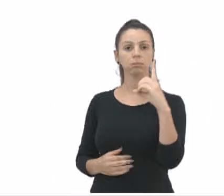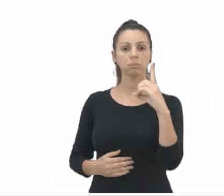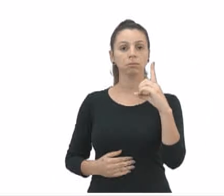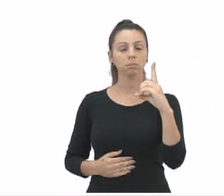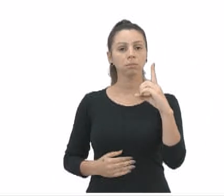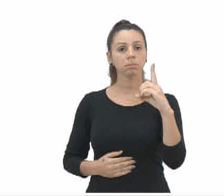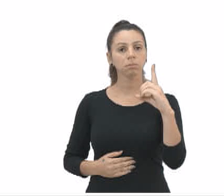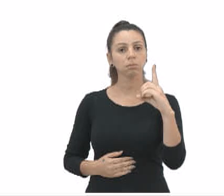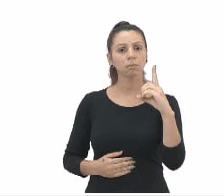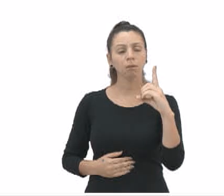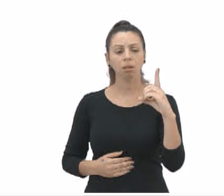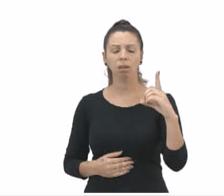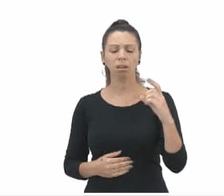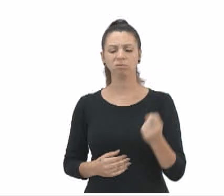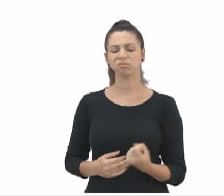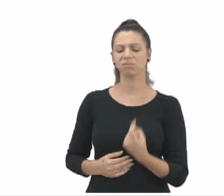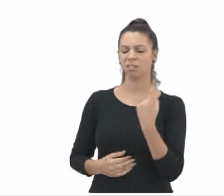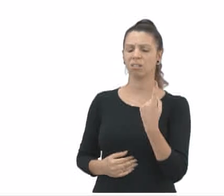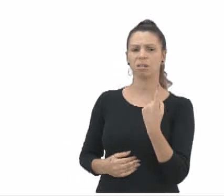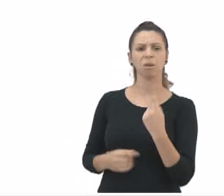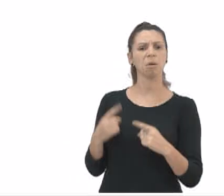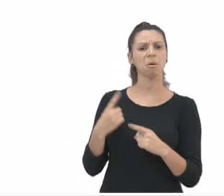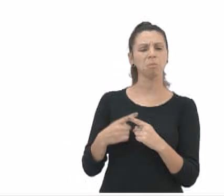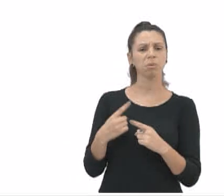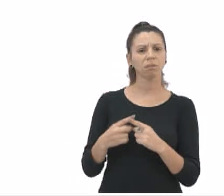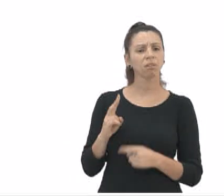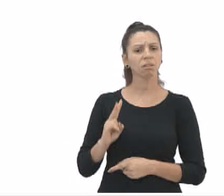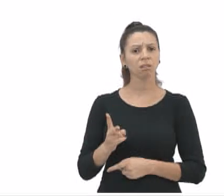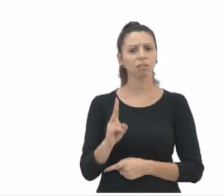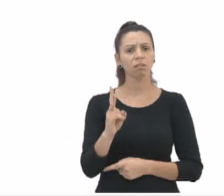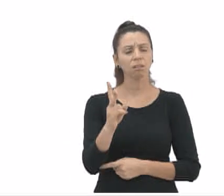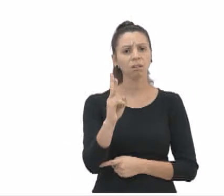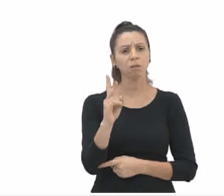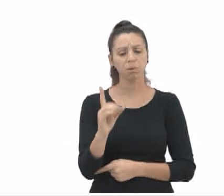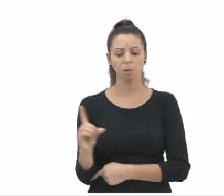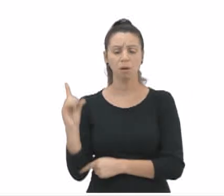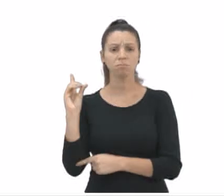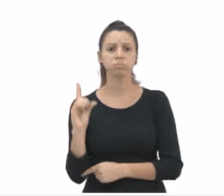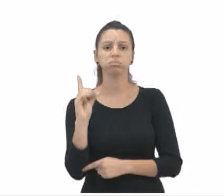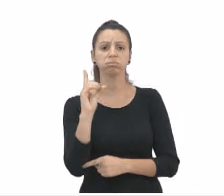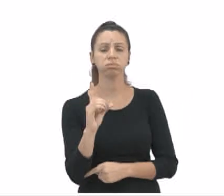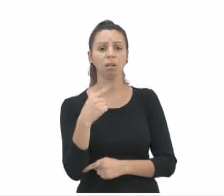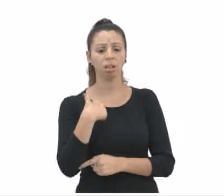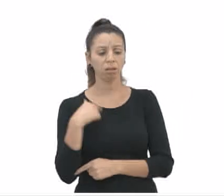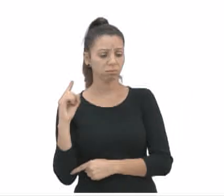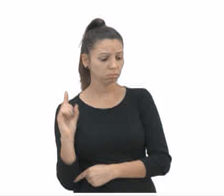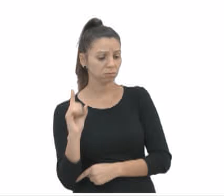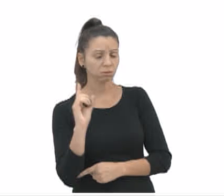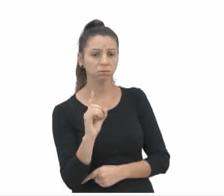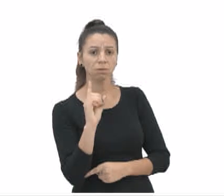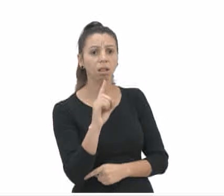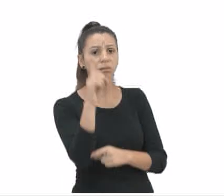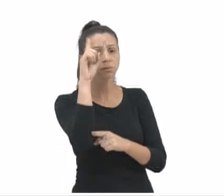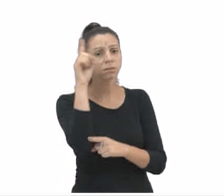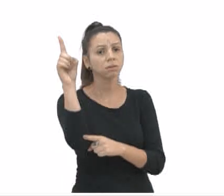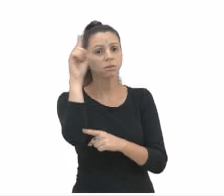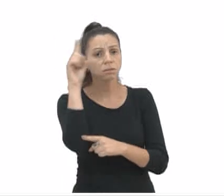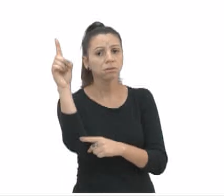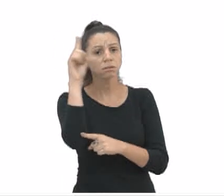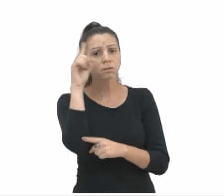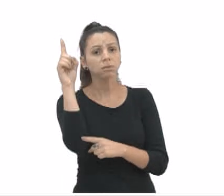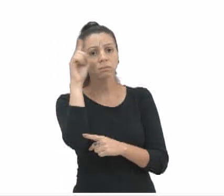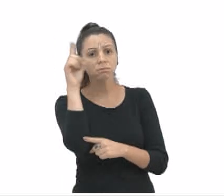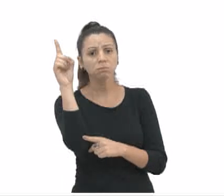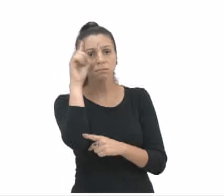Ela devia estar estranhando a aparição muda e diária daquela menina à